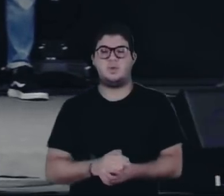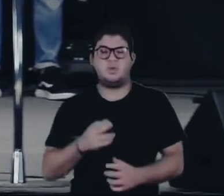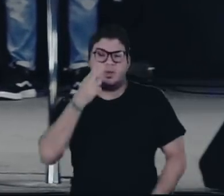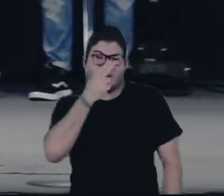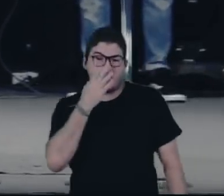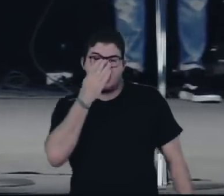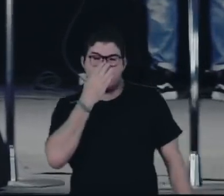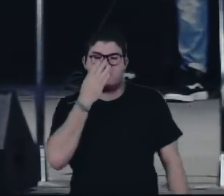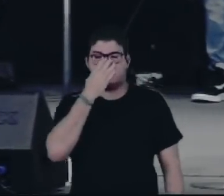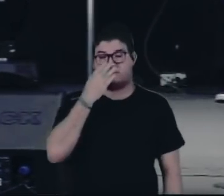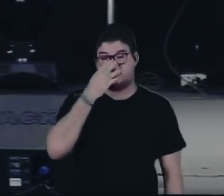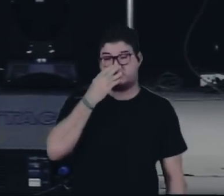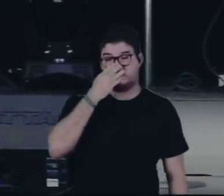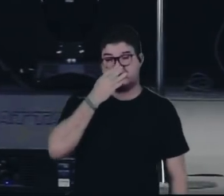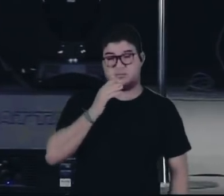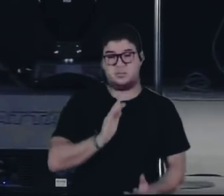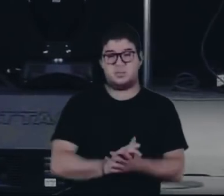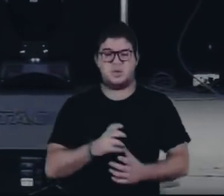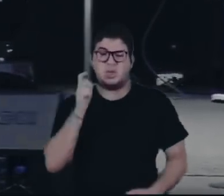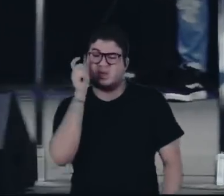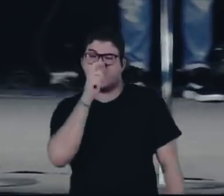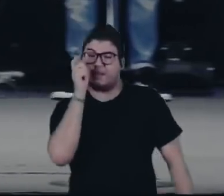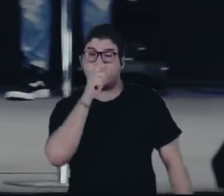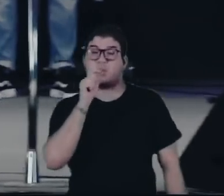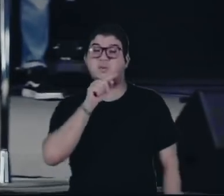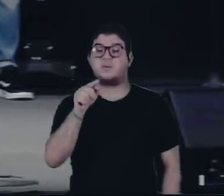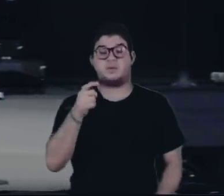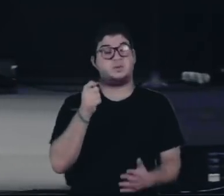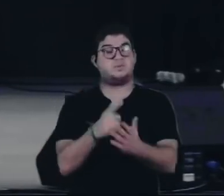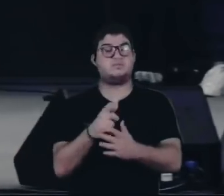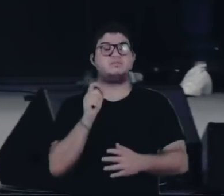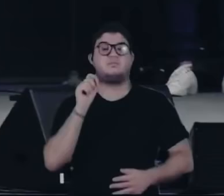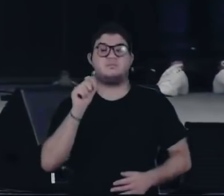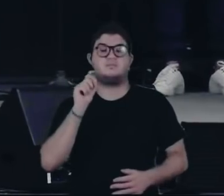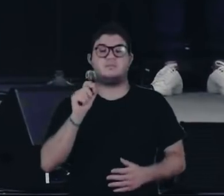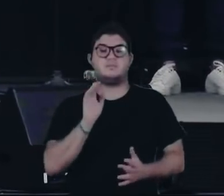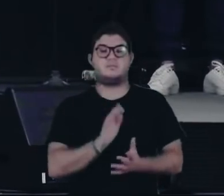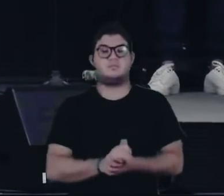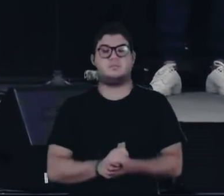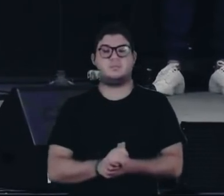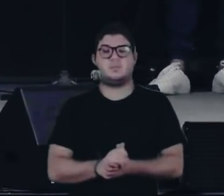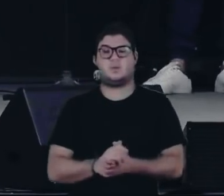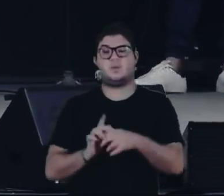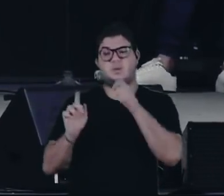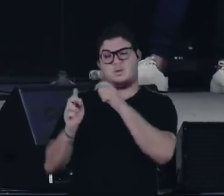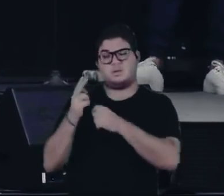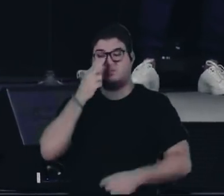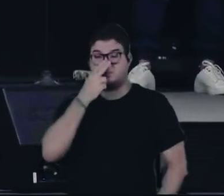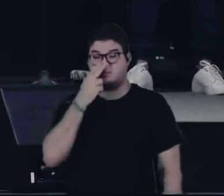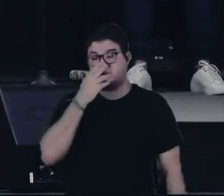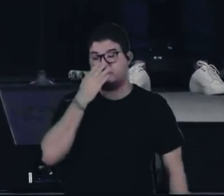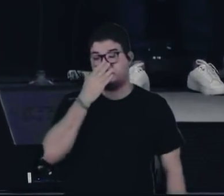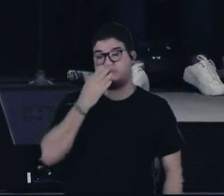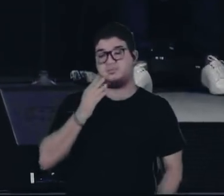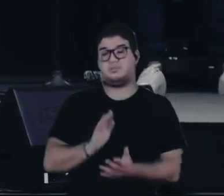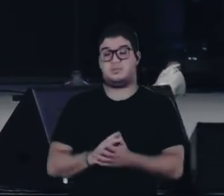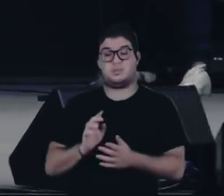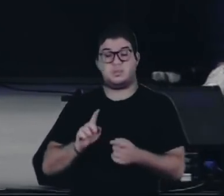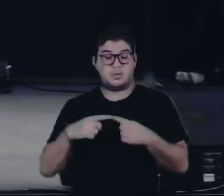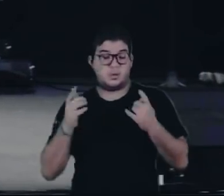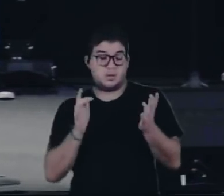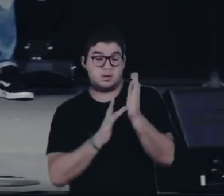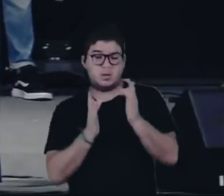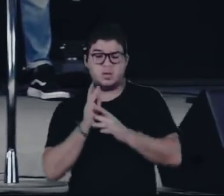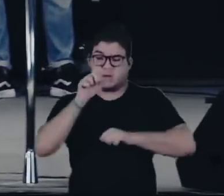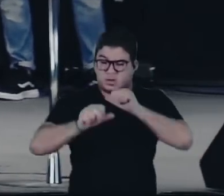prostituição, no adultério, quanto é que você gastava por uma prostituta? Mas aí Jesus mudou tua vida,